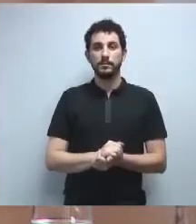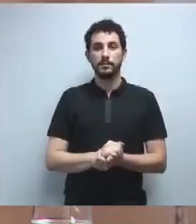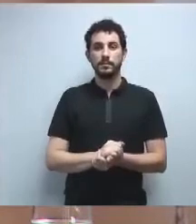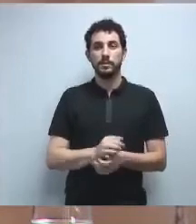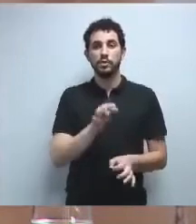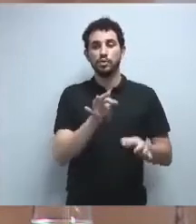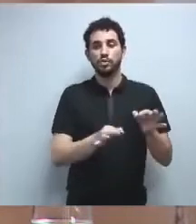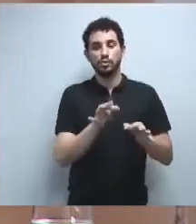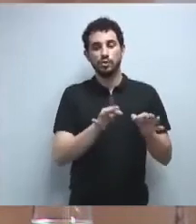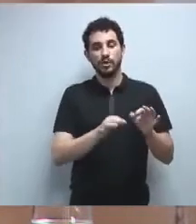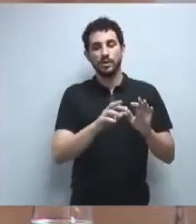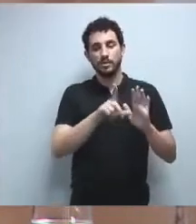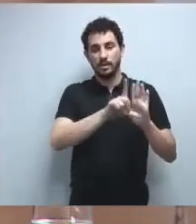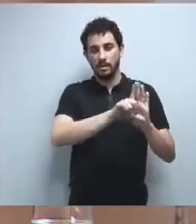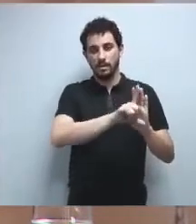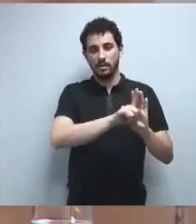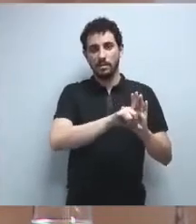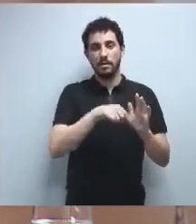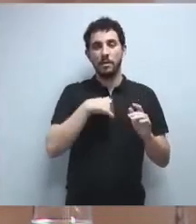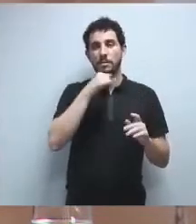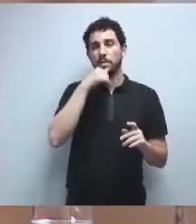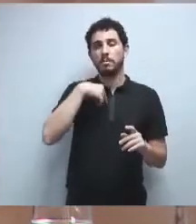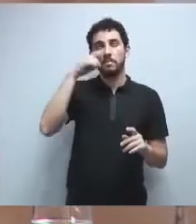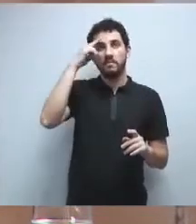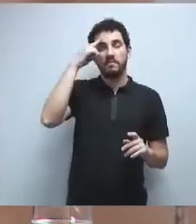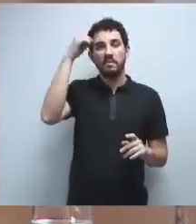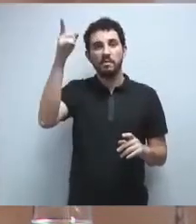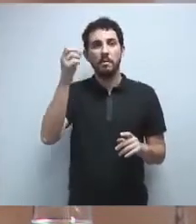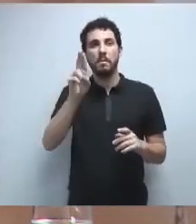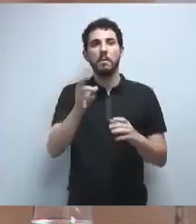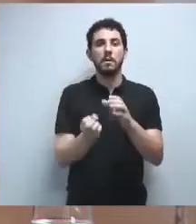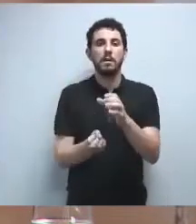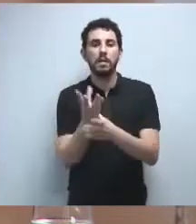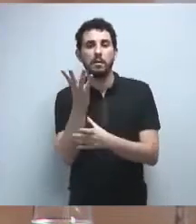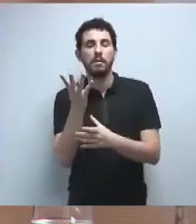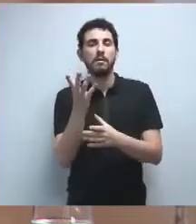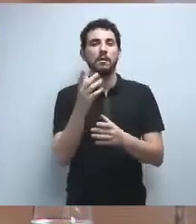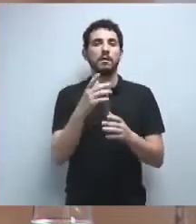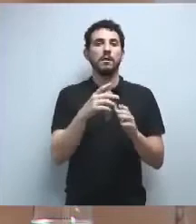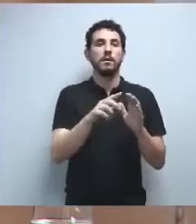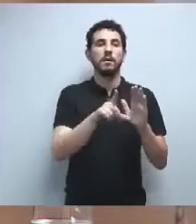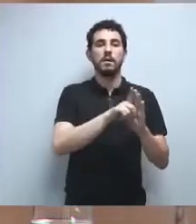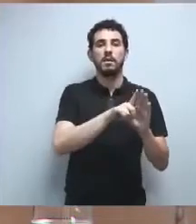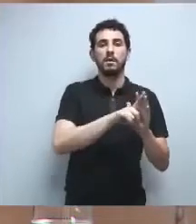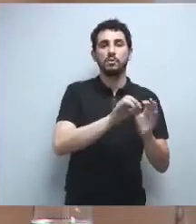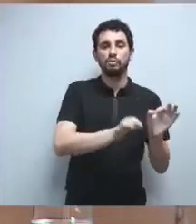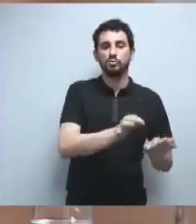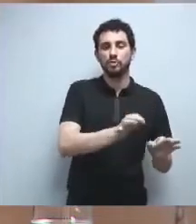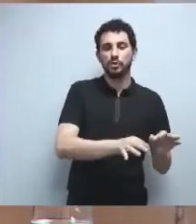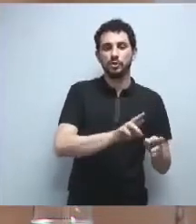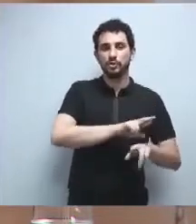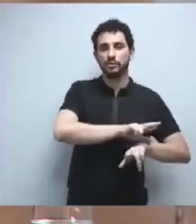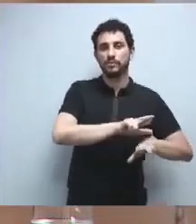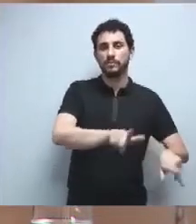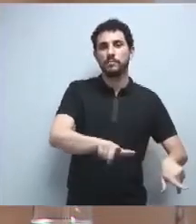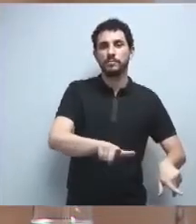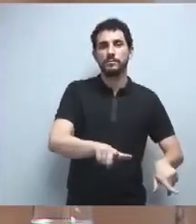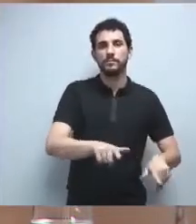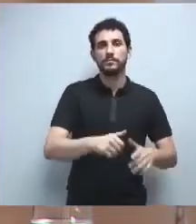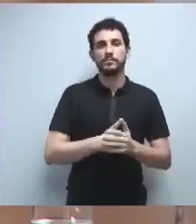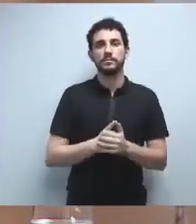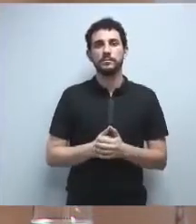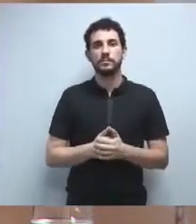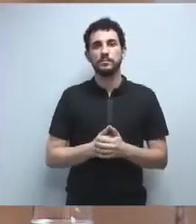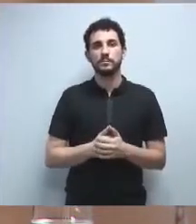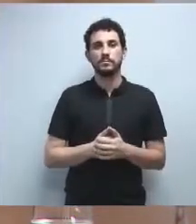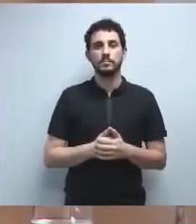jurídica inventar ou criar uma ordem jurídica diferente daquela em que ouviu cm